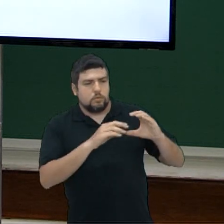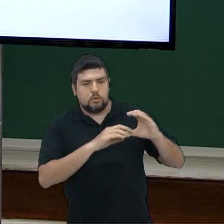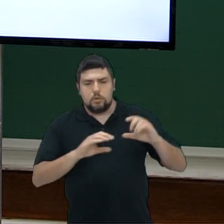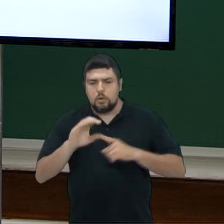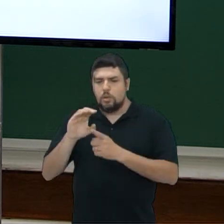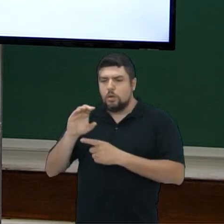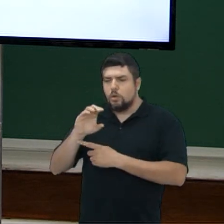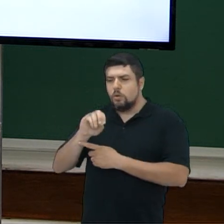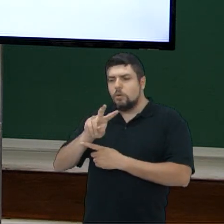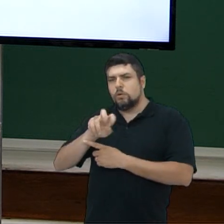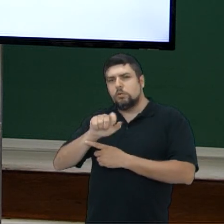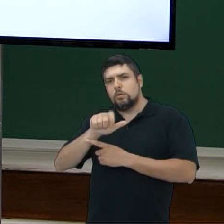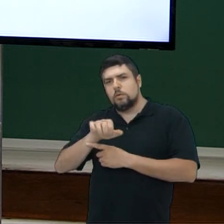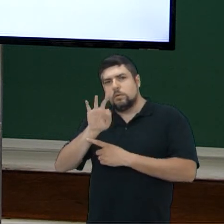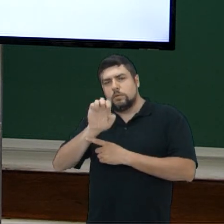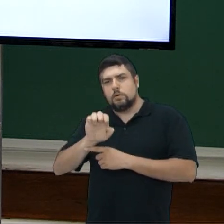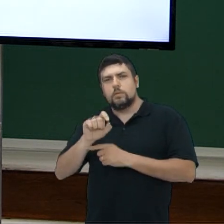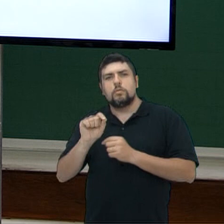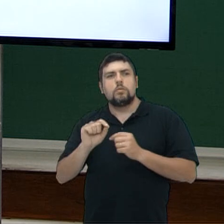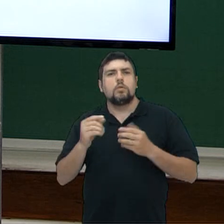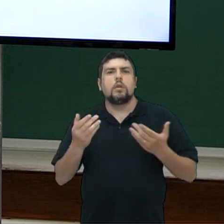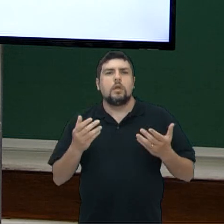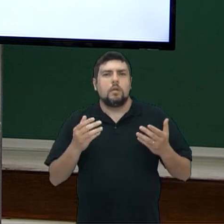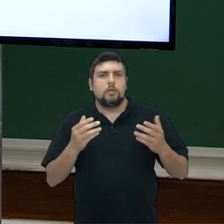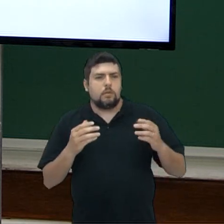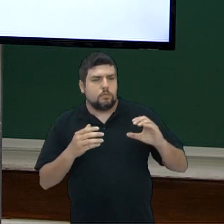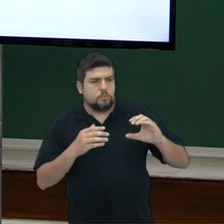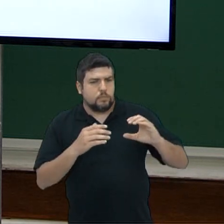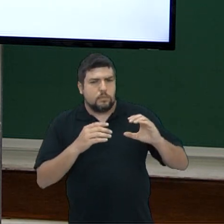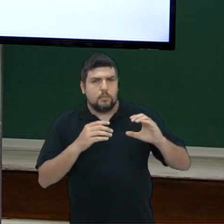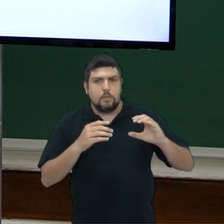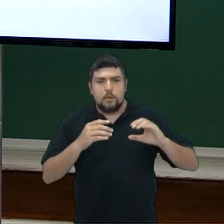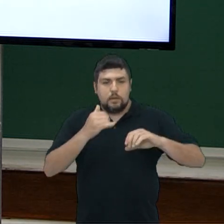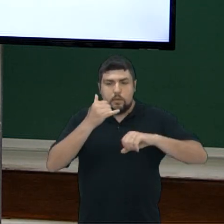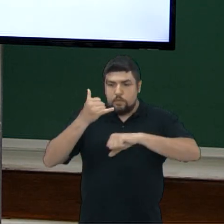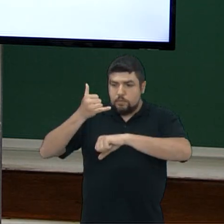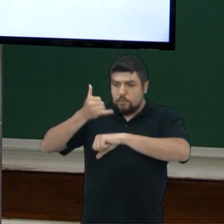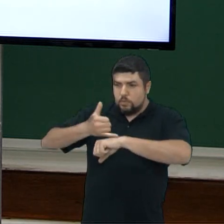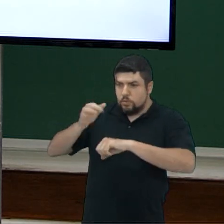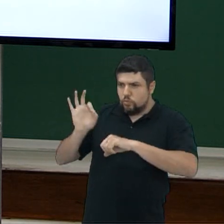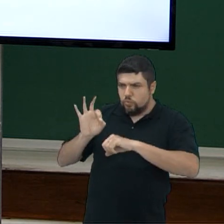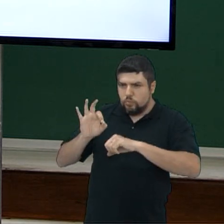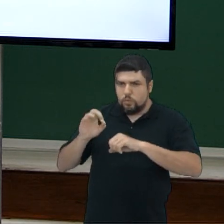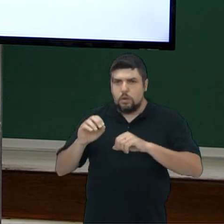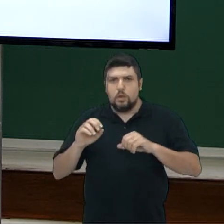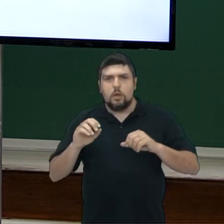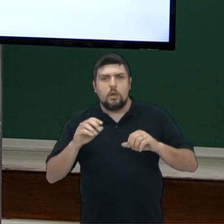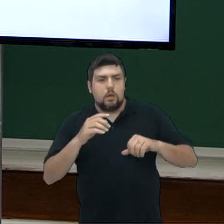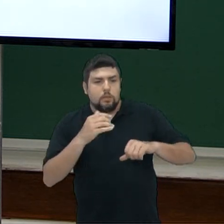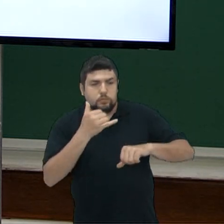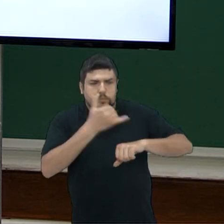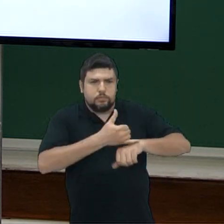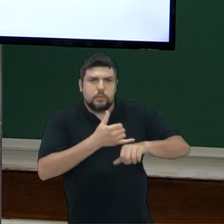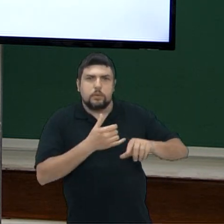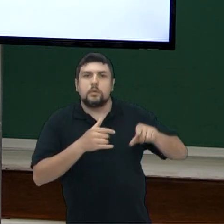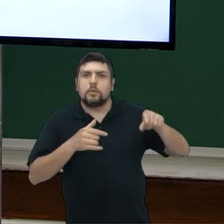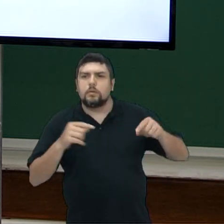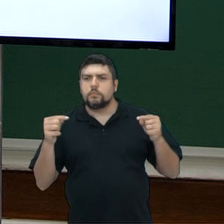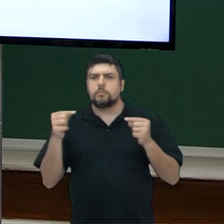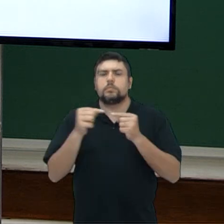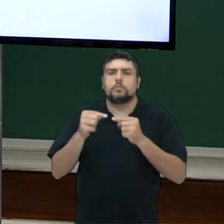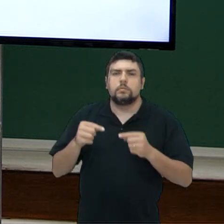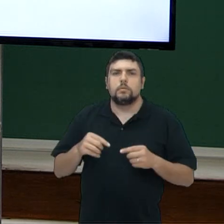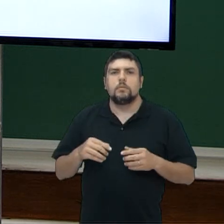é um não metal com outro não metal. Então é só verificar qual ou quais desses quatro